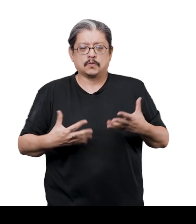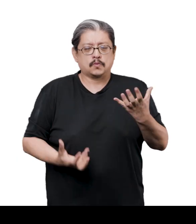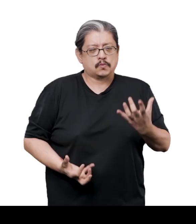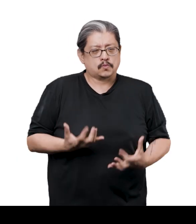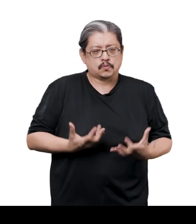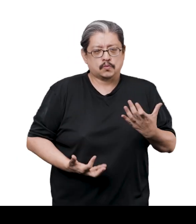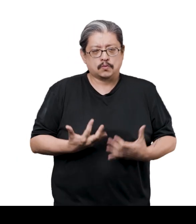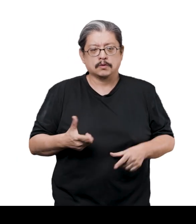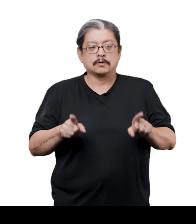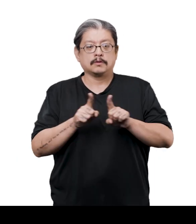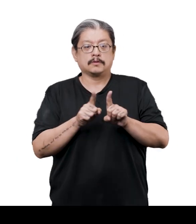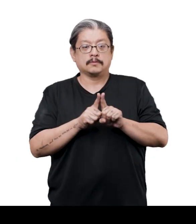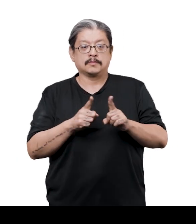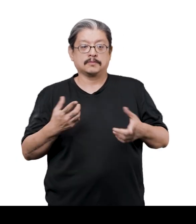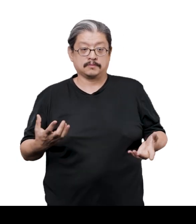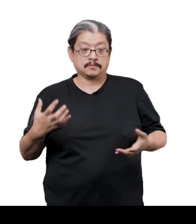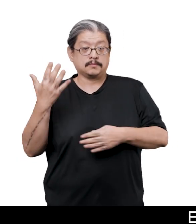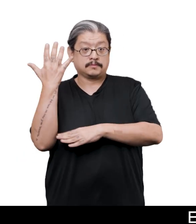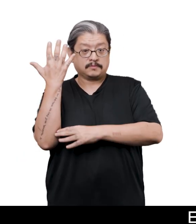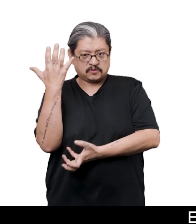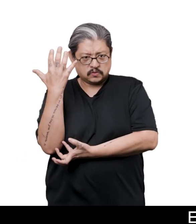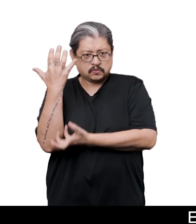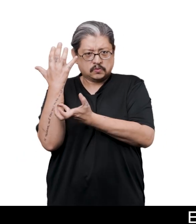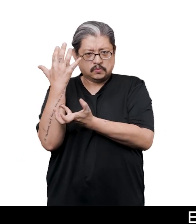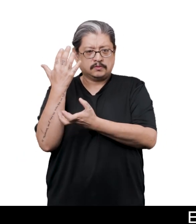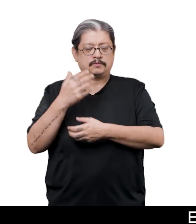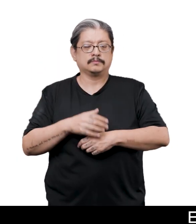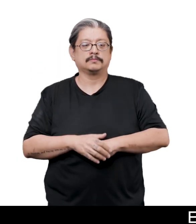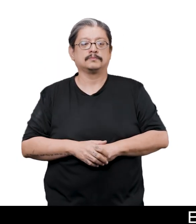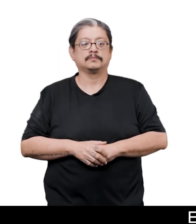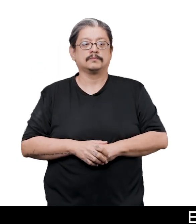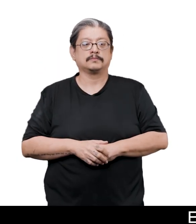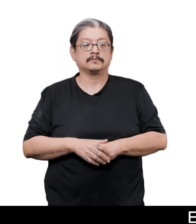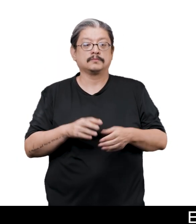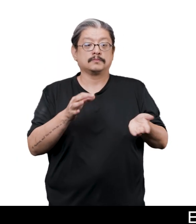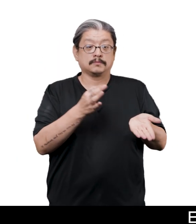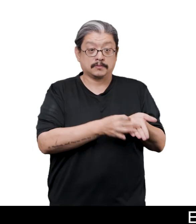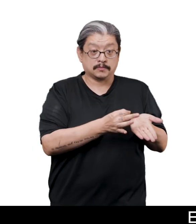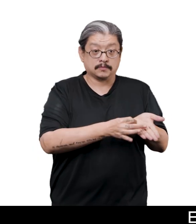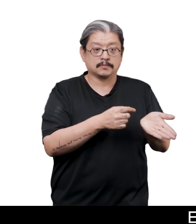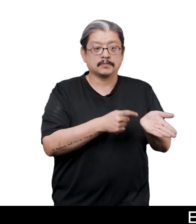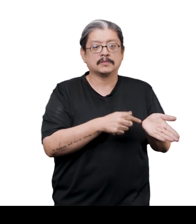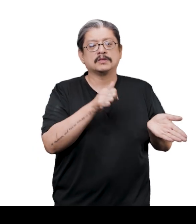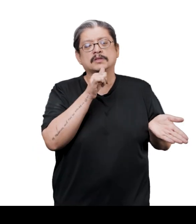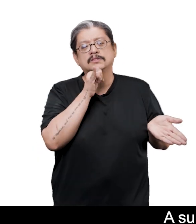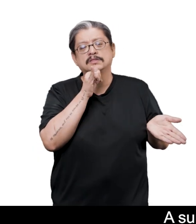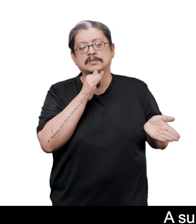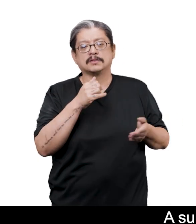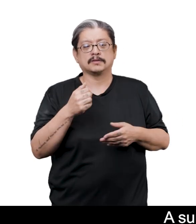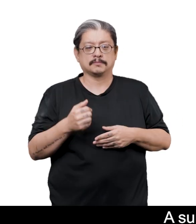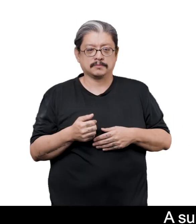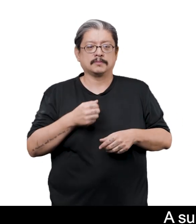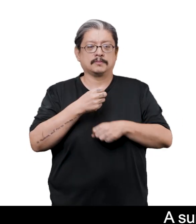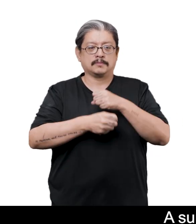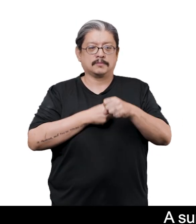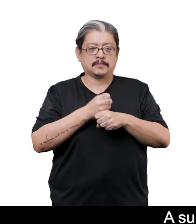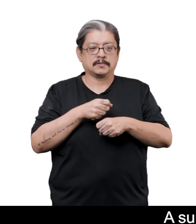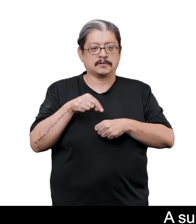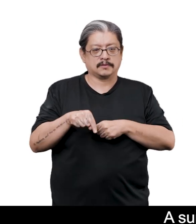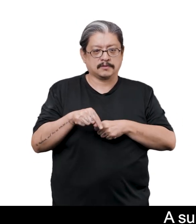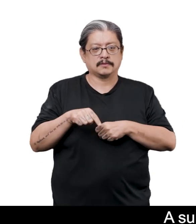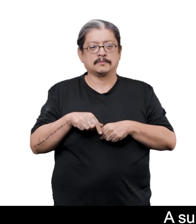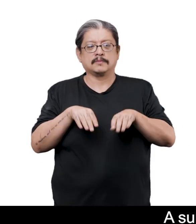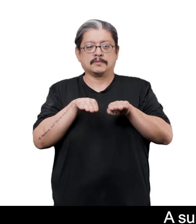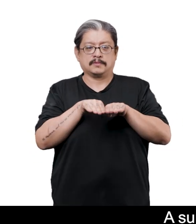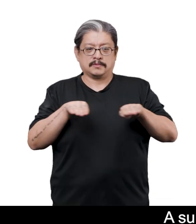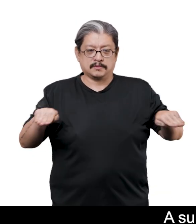aspecto carbonizado da madeira queimada. Ele também incorpora sementes como o dendê. A superfície plana das